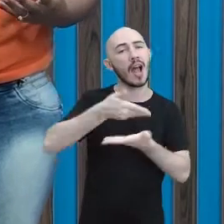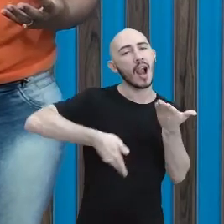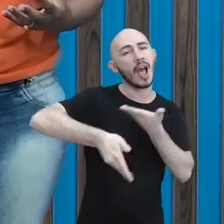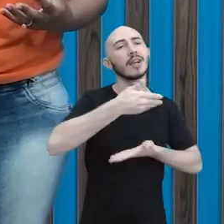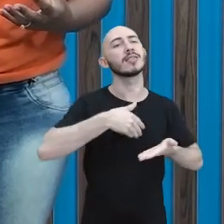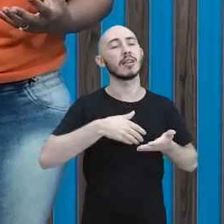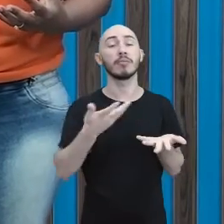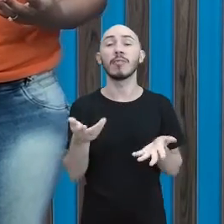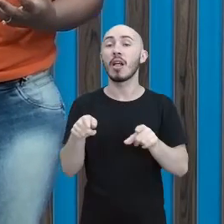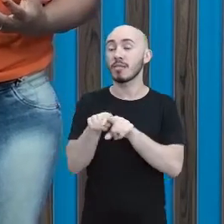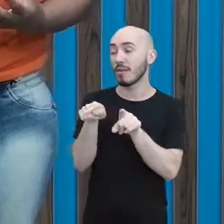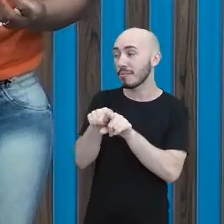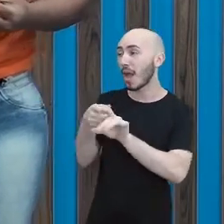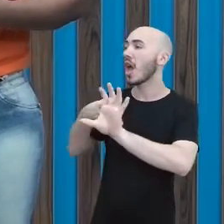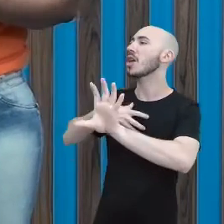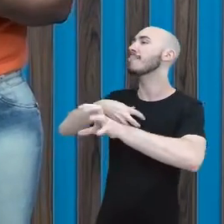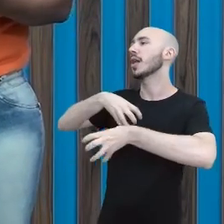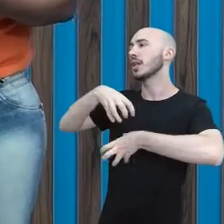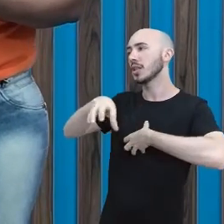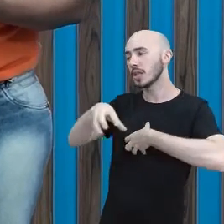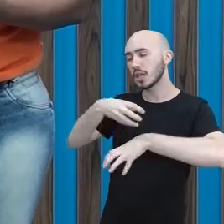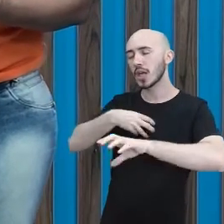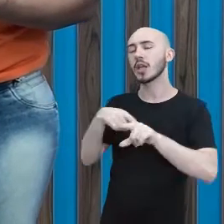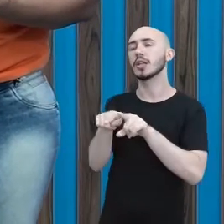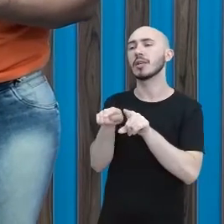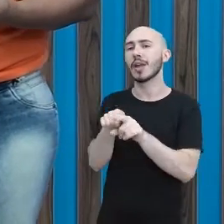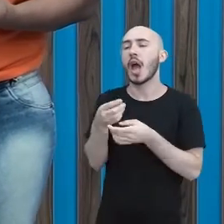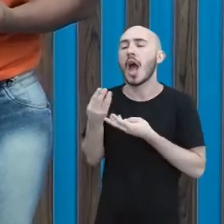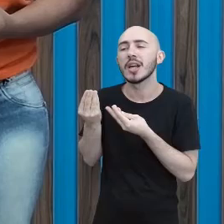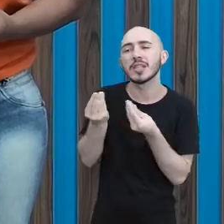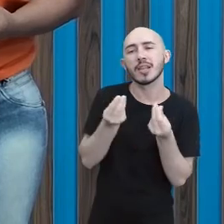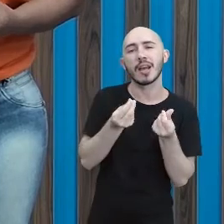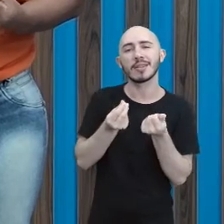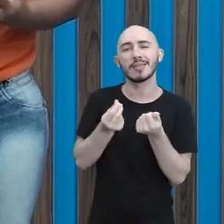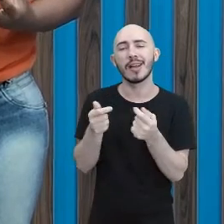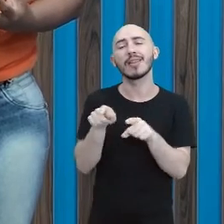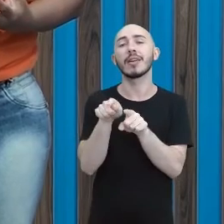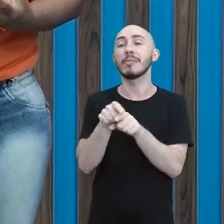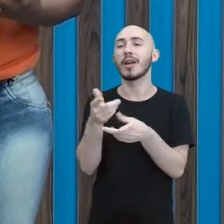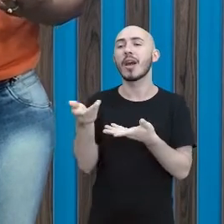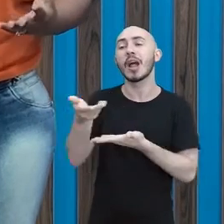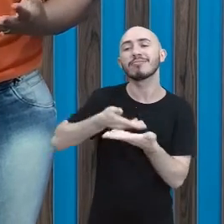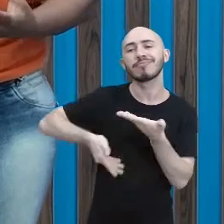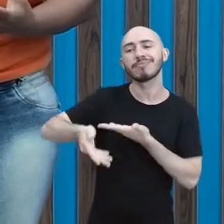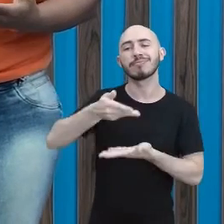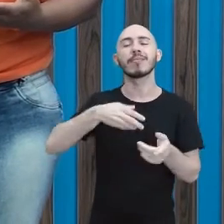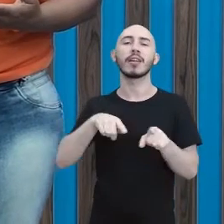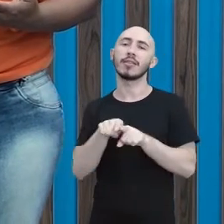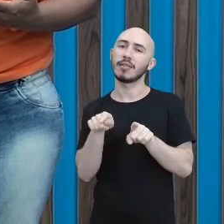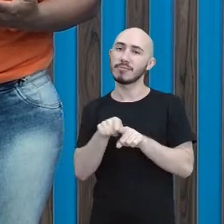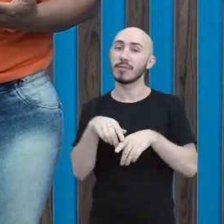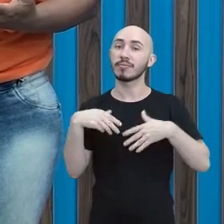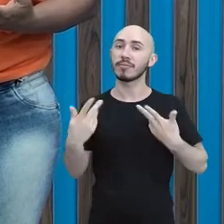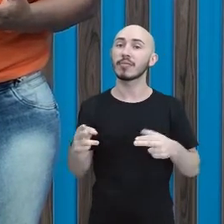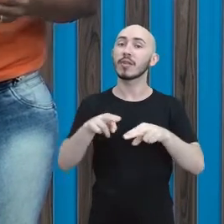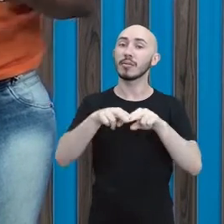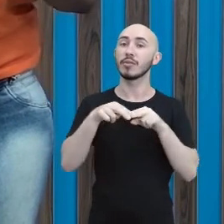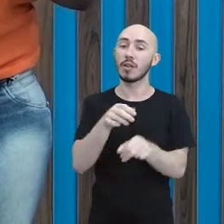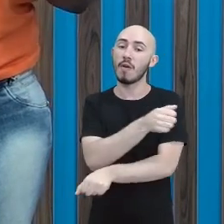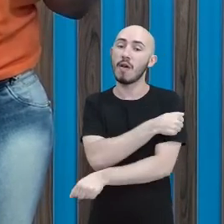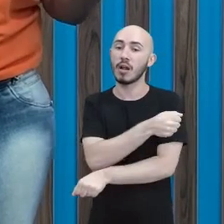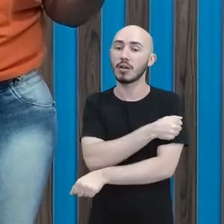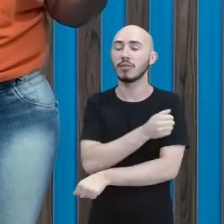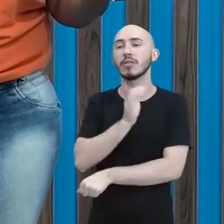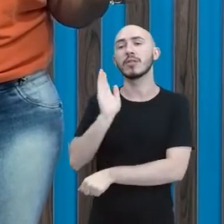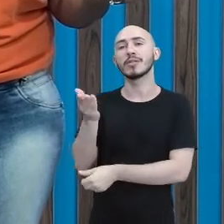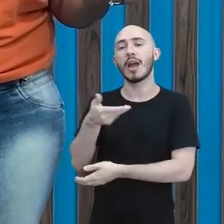de empatia, eles começam até a ter aquela sensibilidade e de troca, porque aquele estudante que já